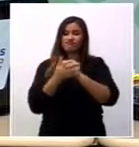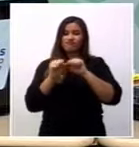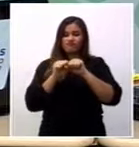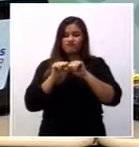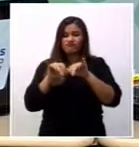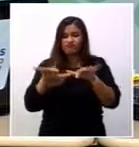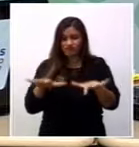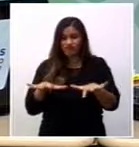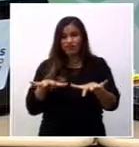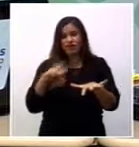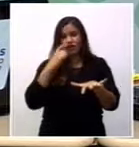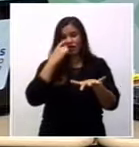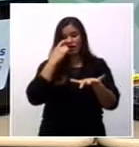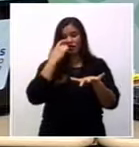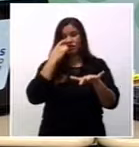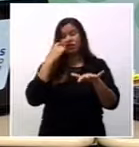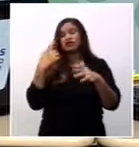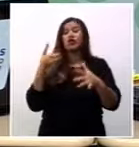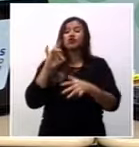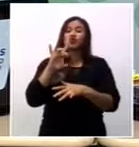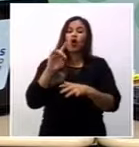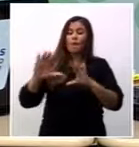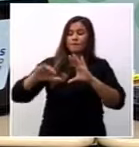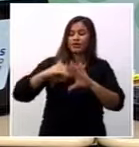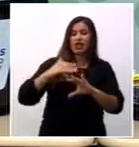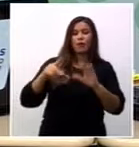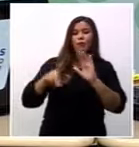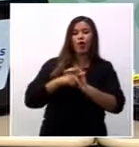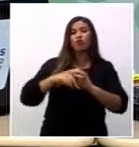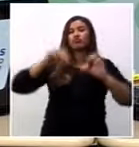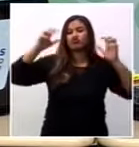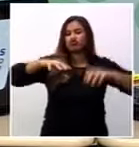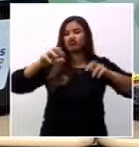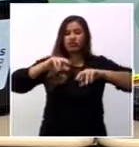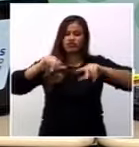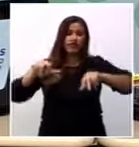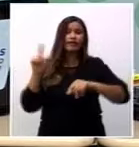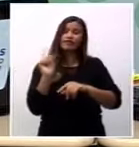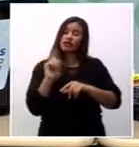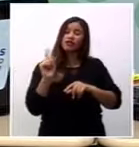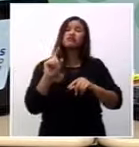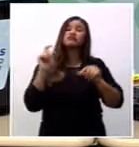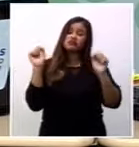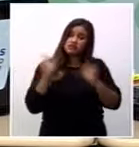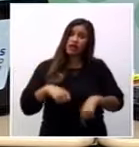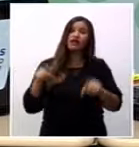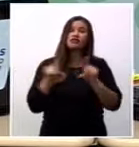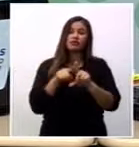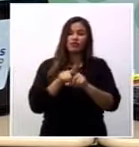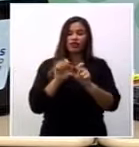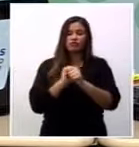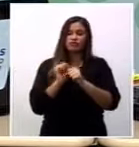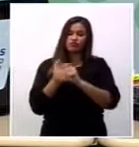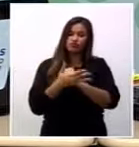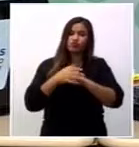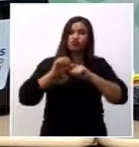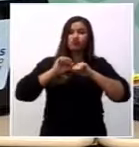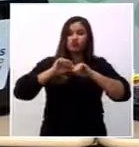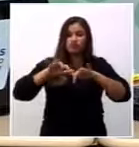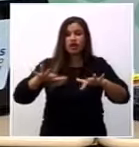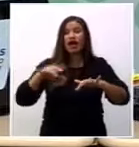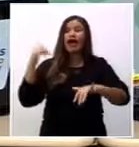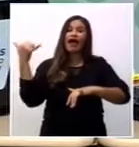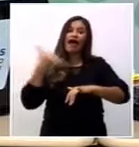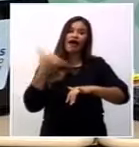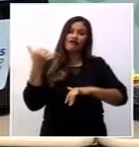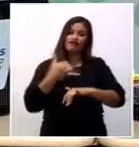podem receber mensagens referentes ao Covid-19. Por que é importante você mandar esse SMS